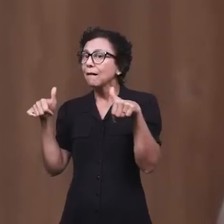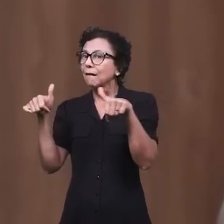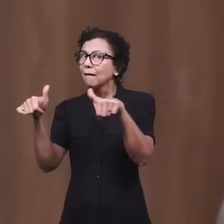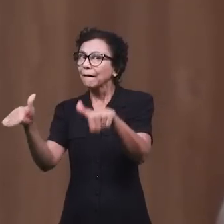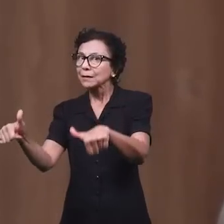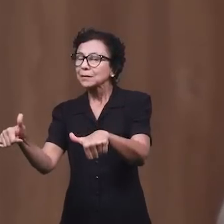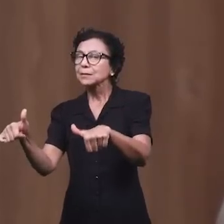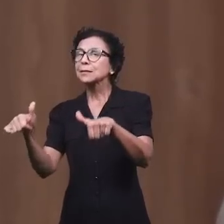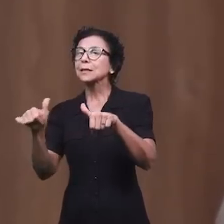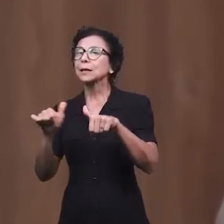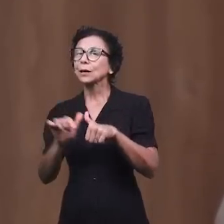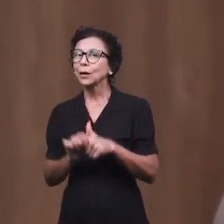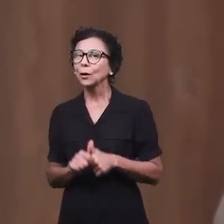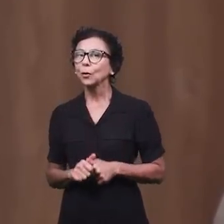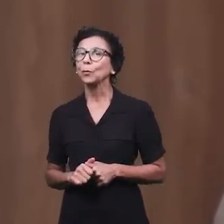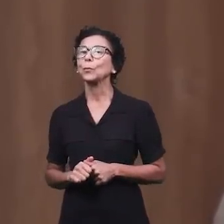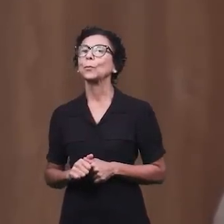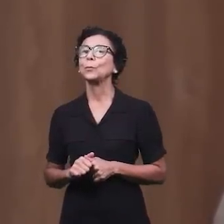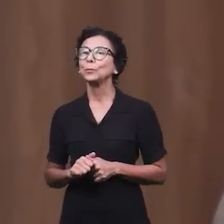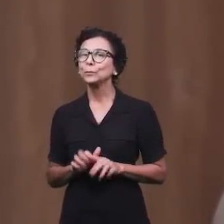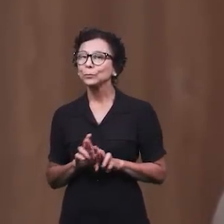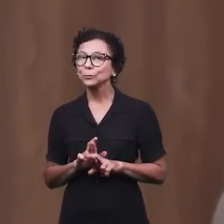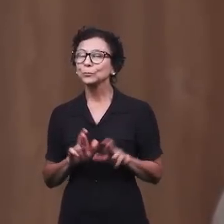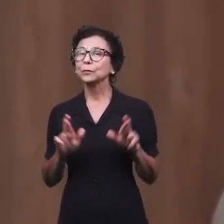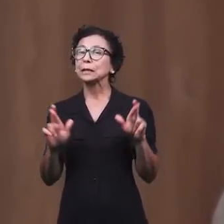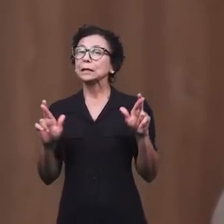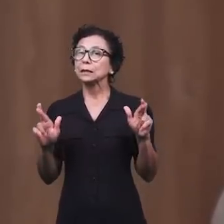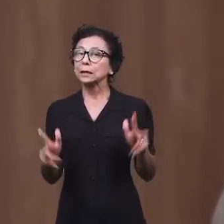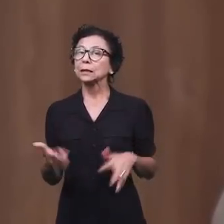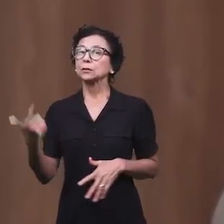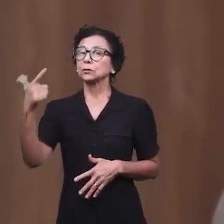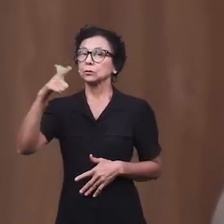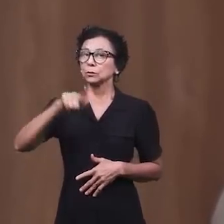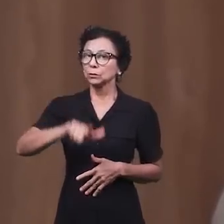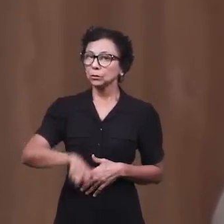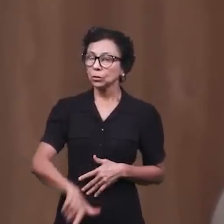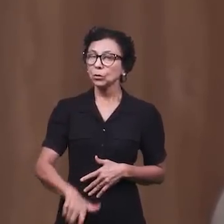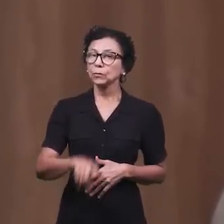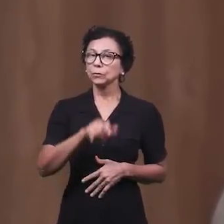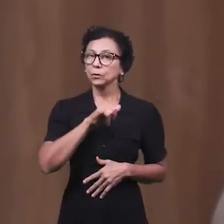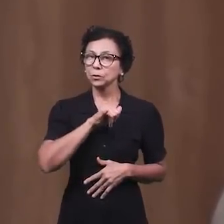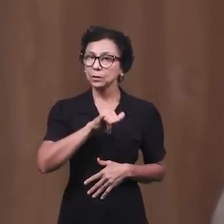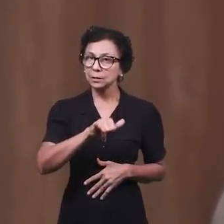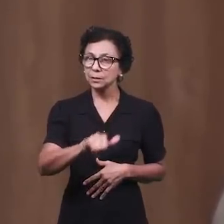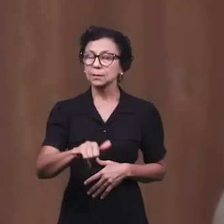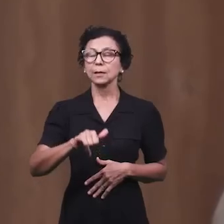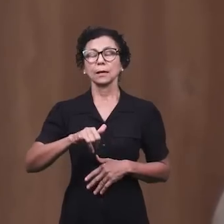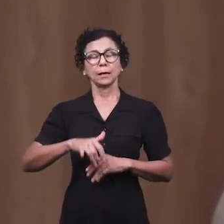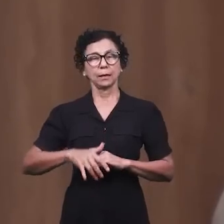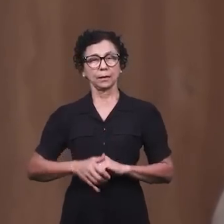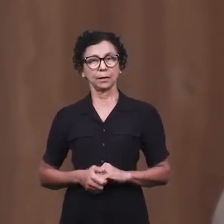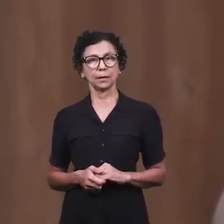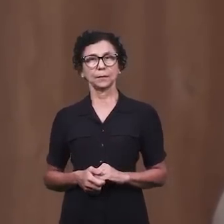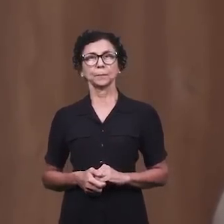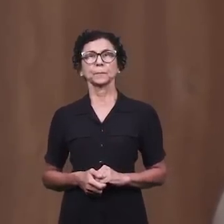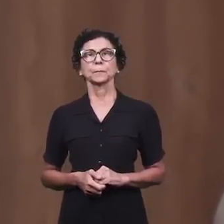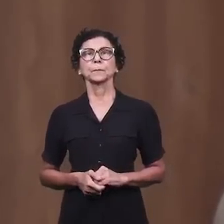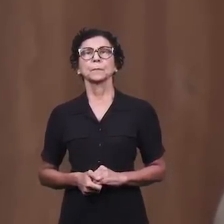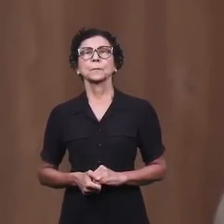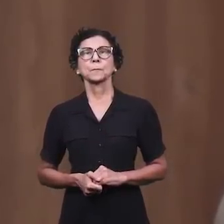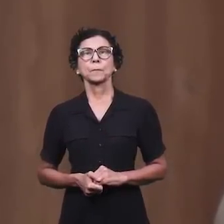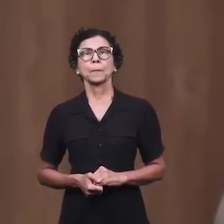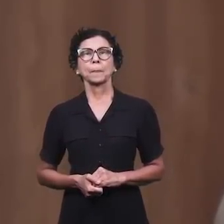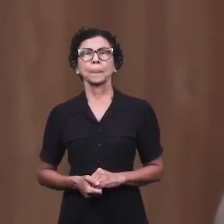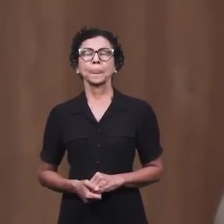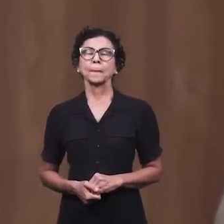isso Glória a Deus. De maneira muito específica. Repito, não quero dizer para